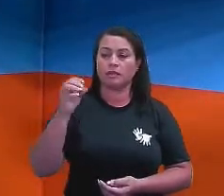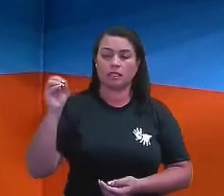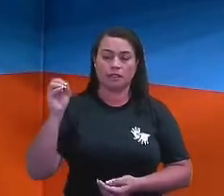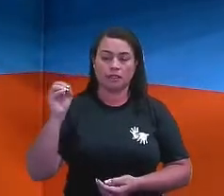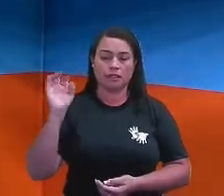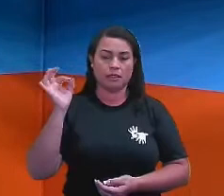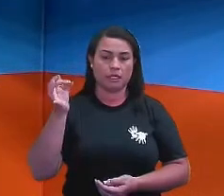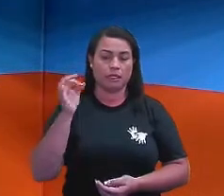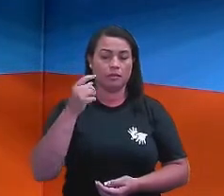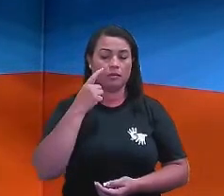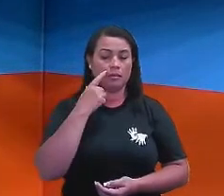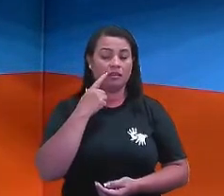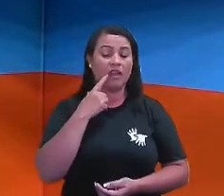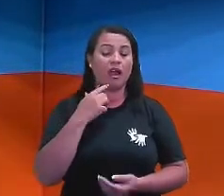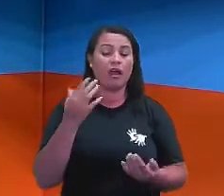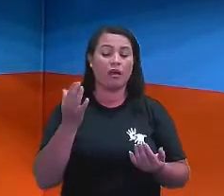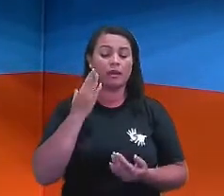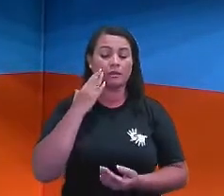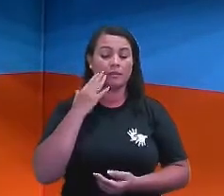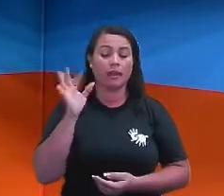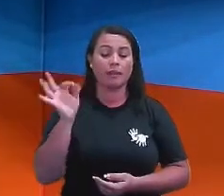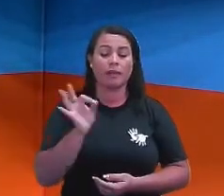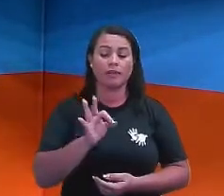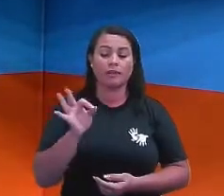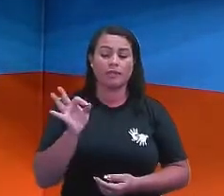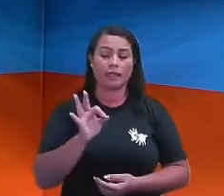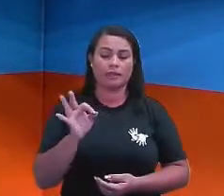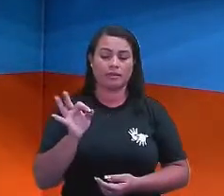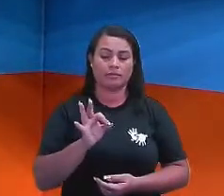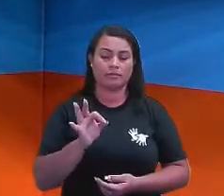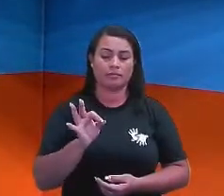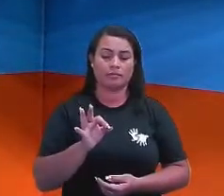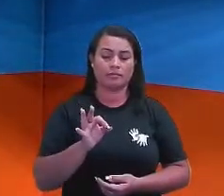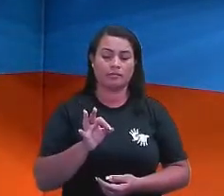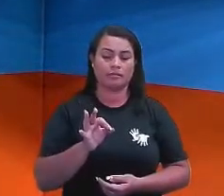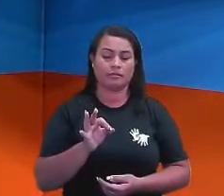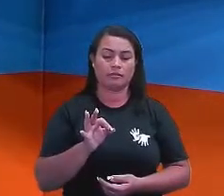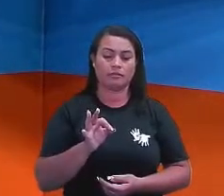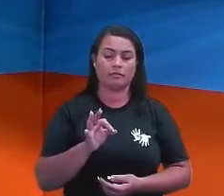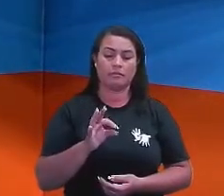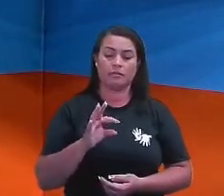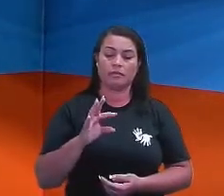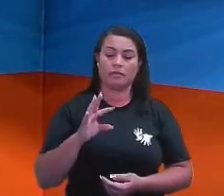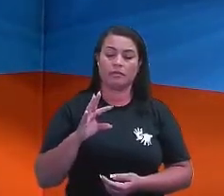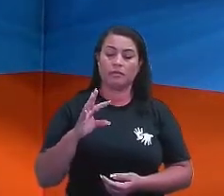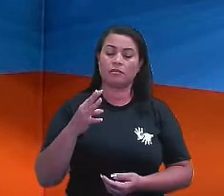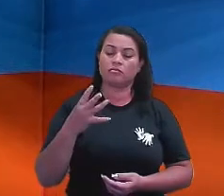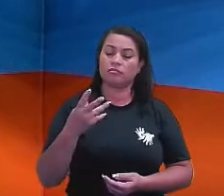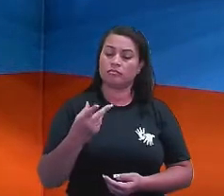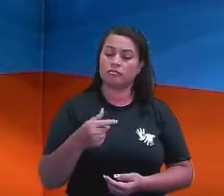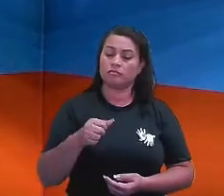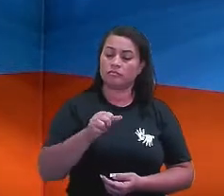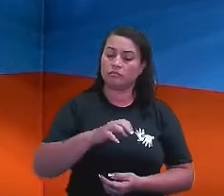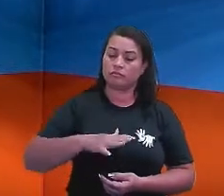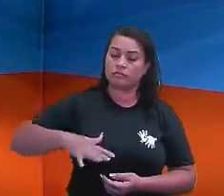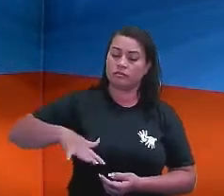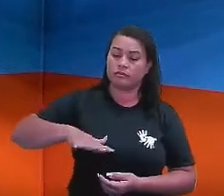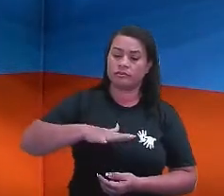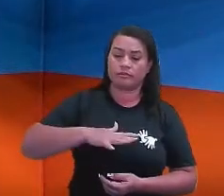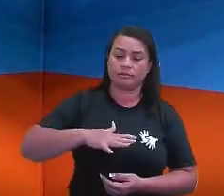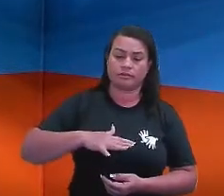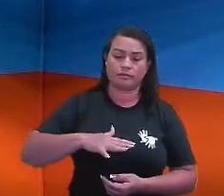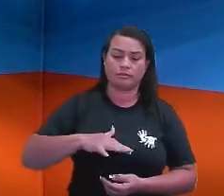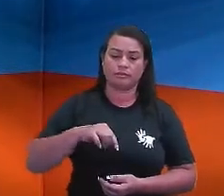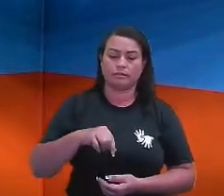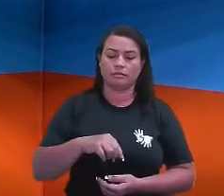100%, né? Que eu quero descobrir aí a porcentagem, né, dessa área territorial aqui